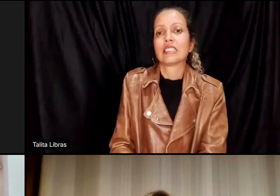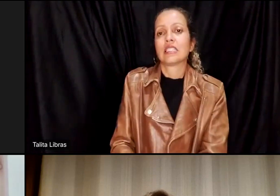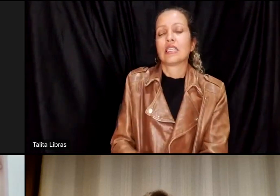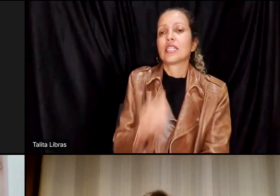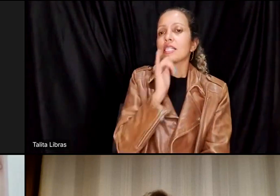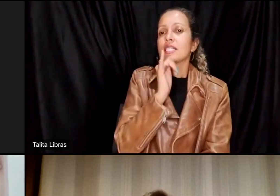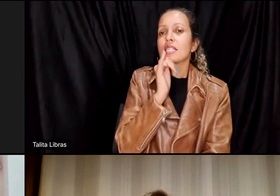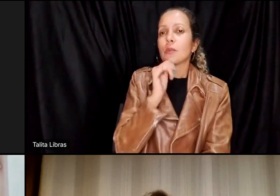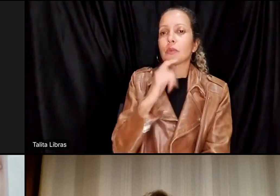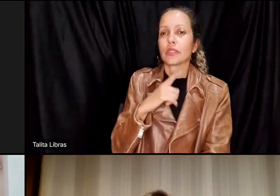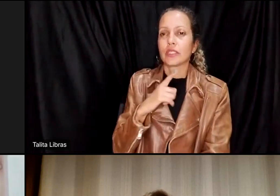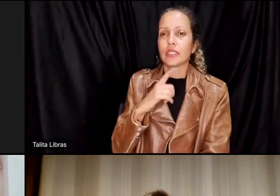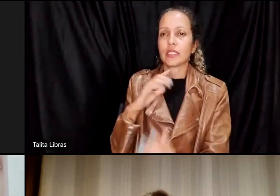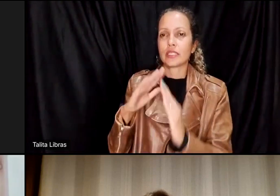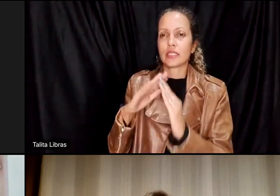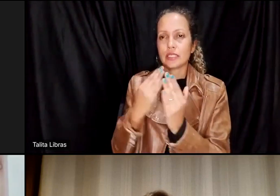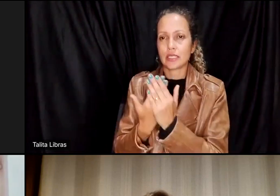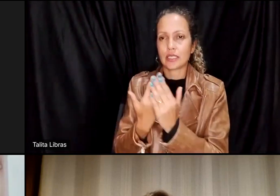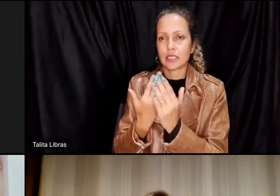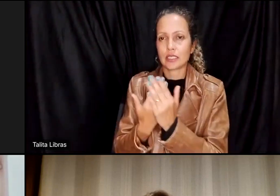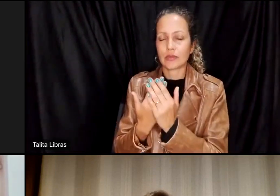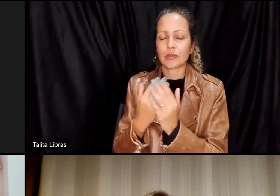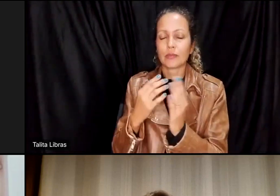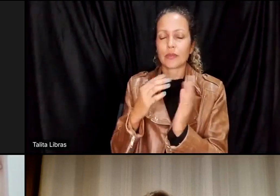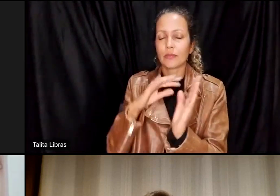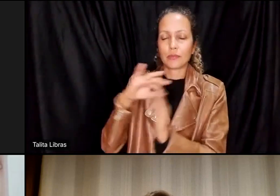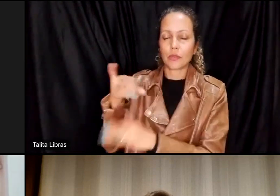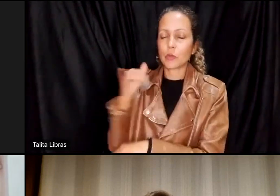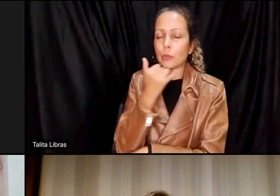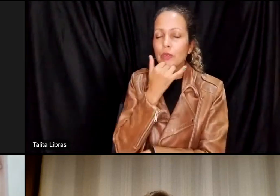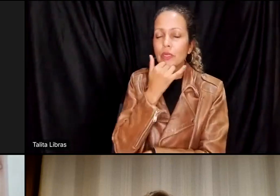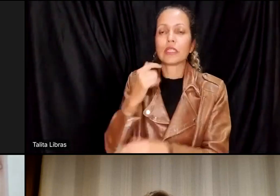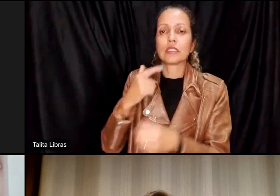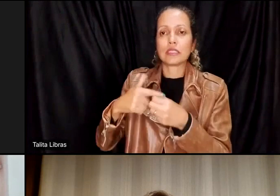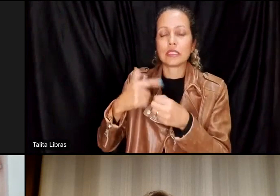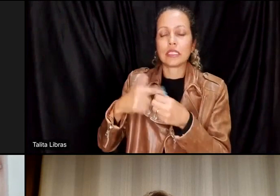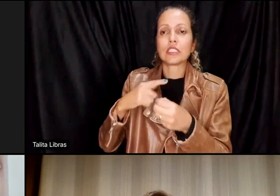brigando muito, e aí, foram levados